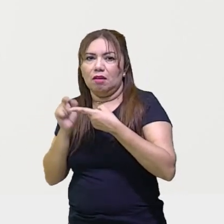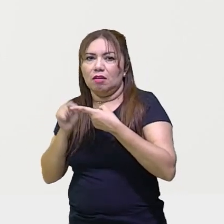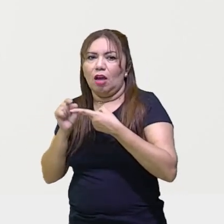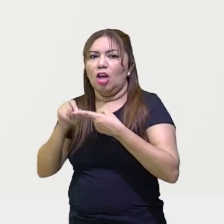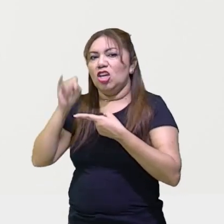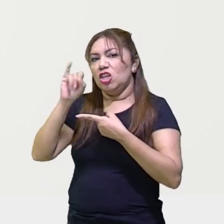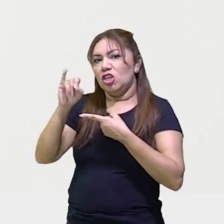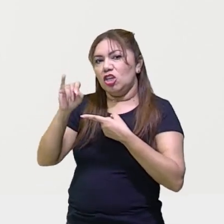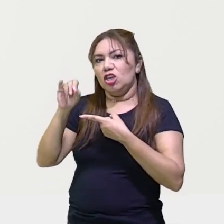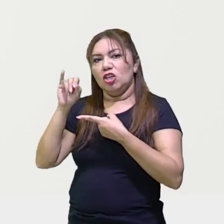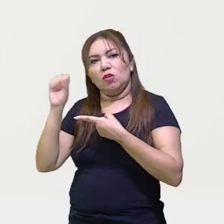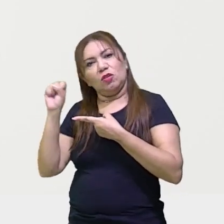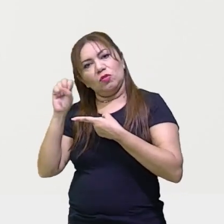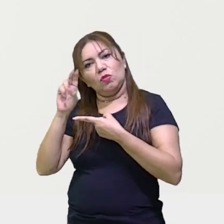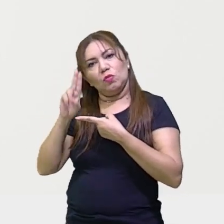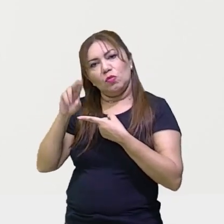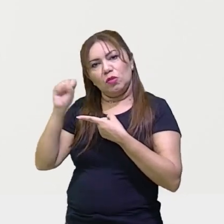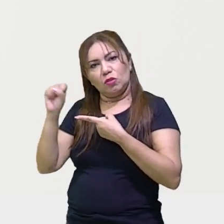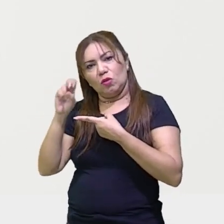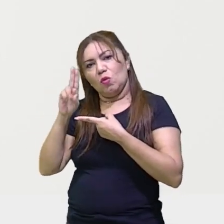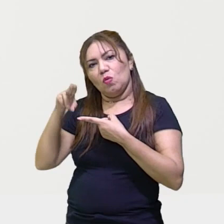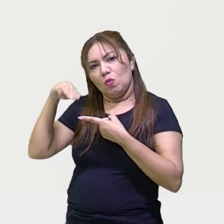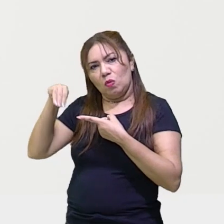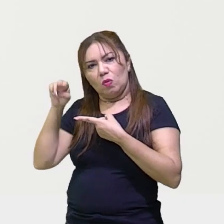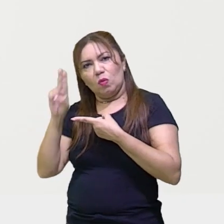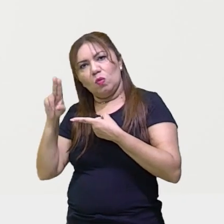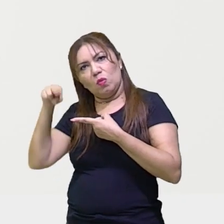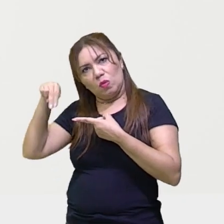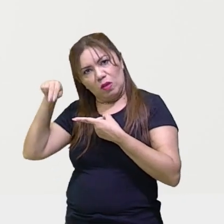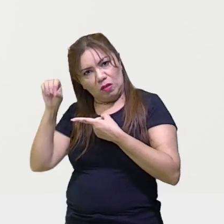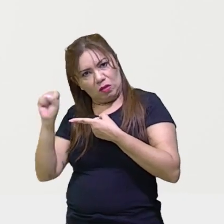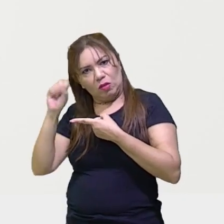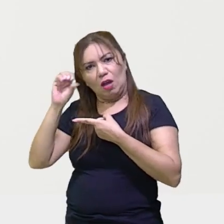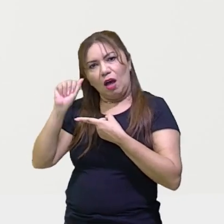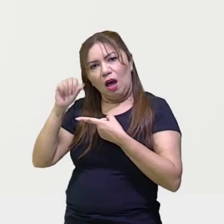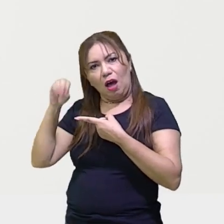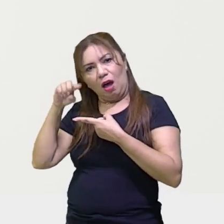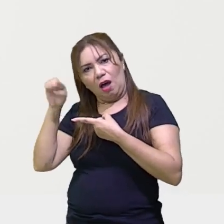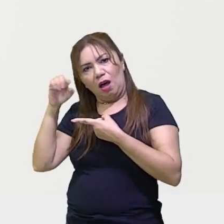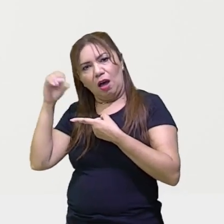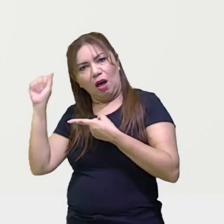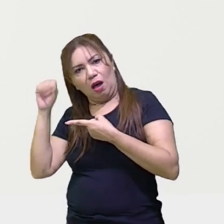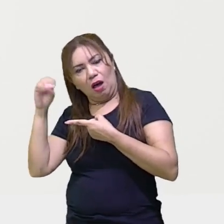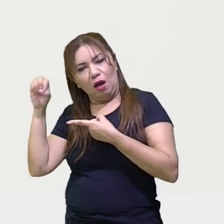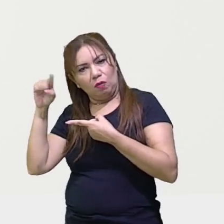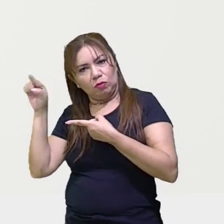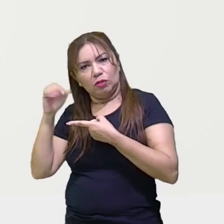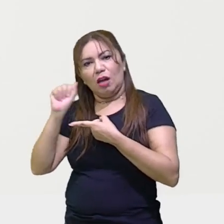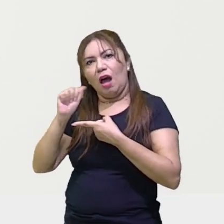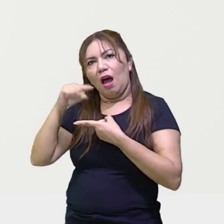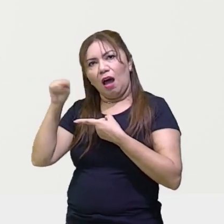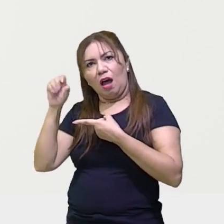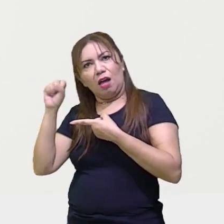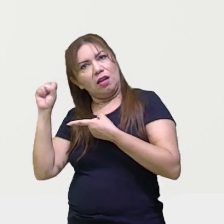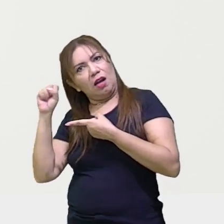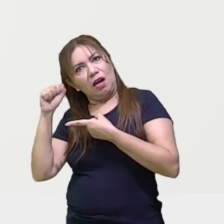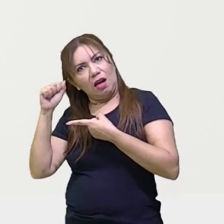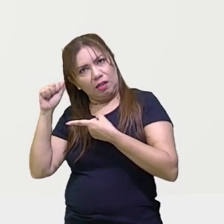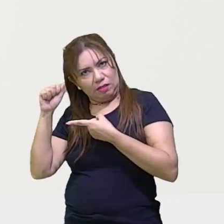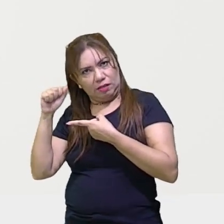us, uns, ãos e ãs